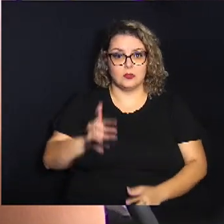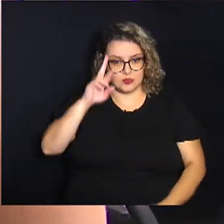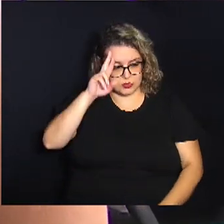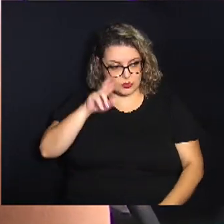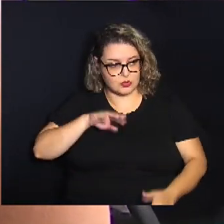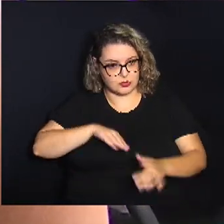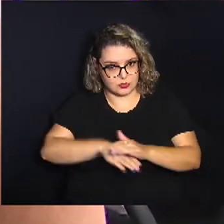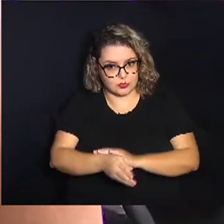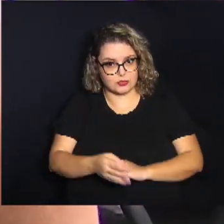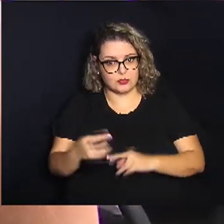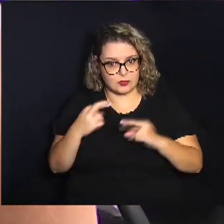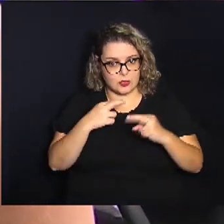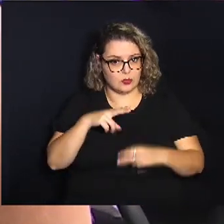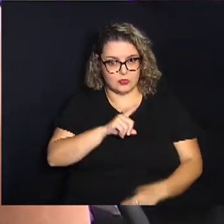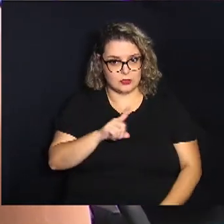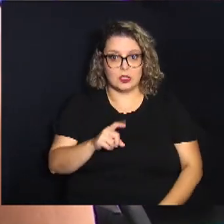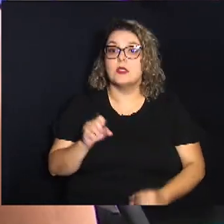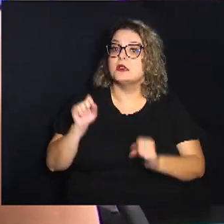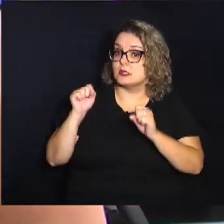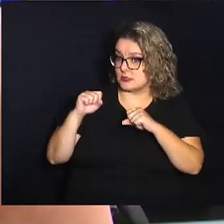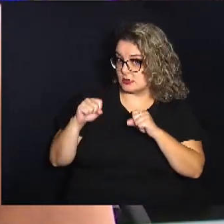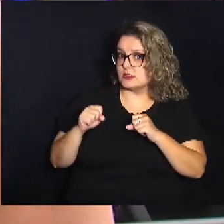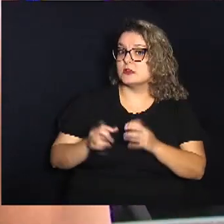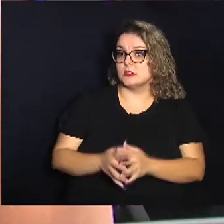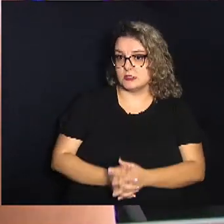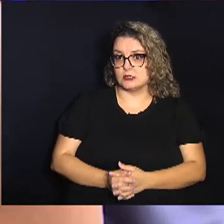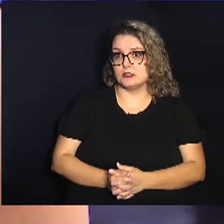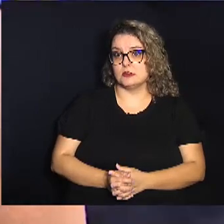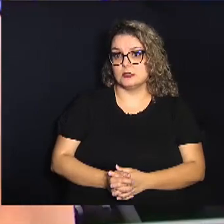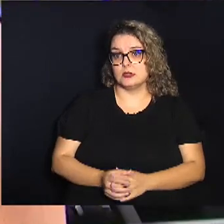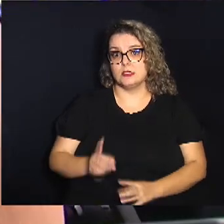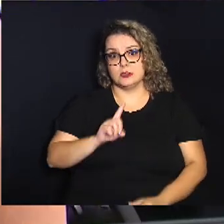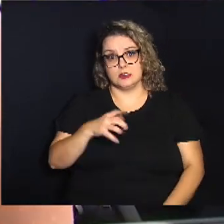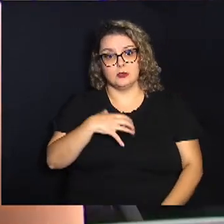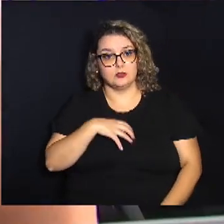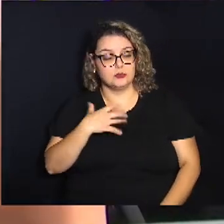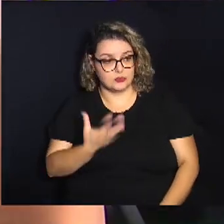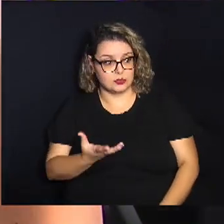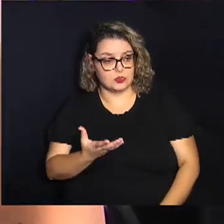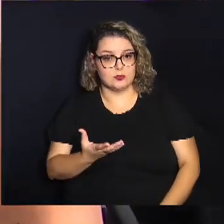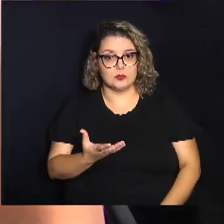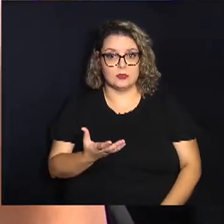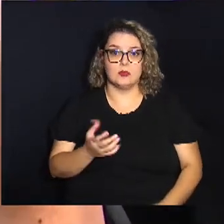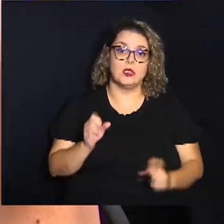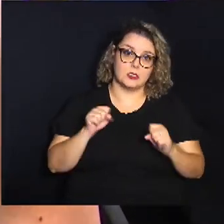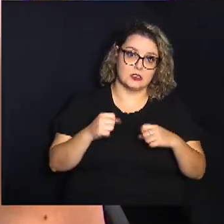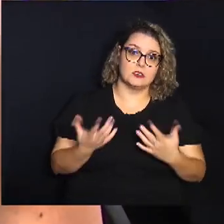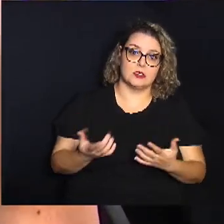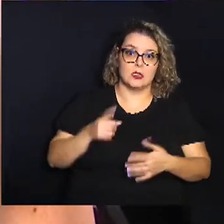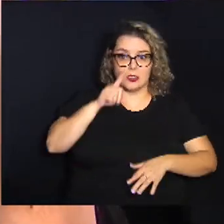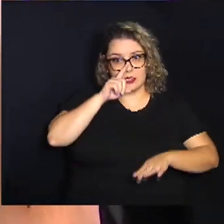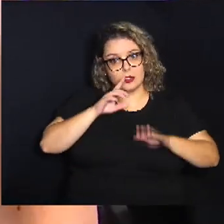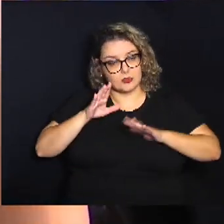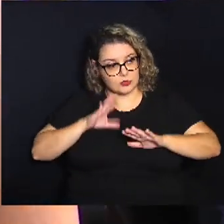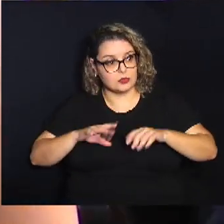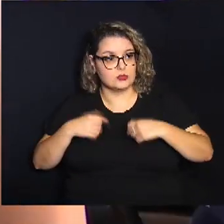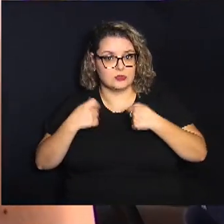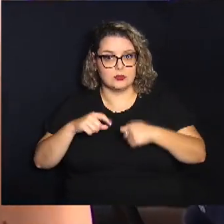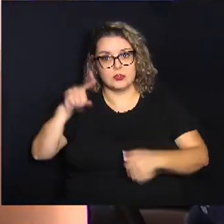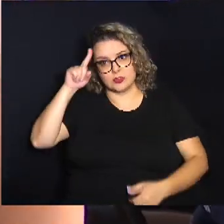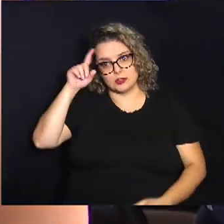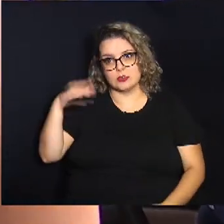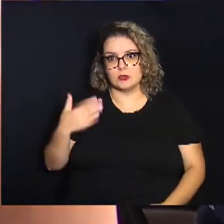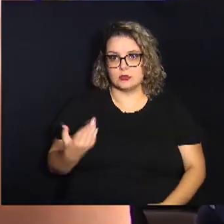conferir ou não sim não da forma assim mas tomando os cuidados devidos no dia a dia